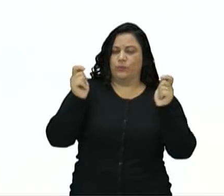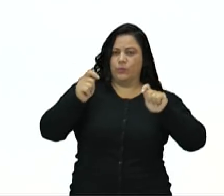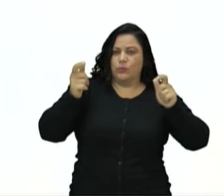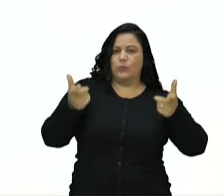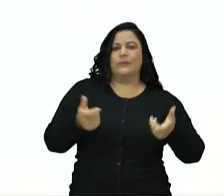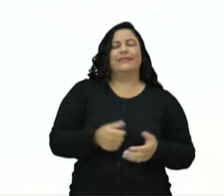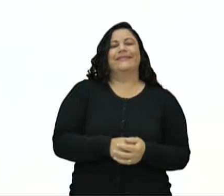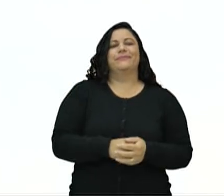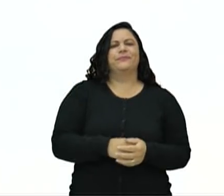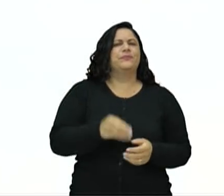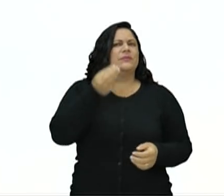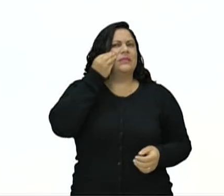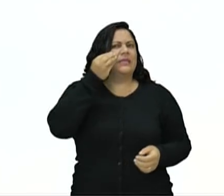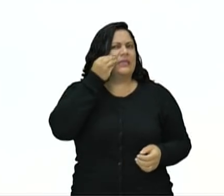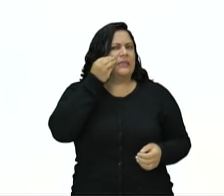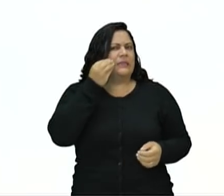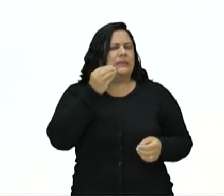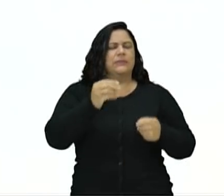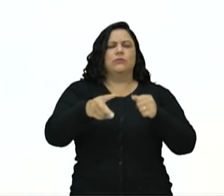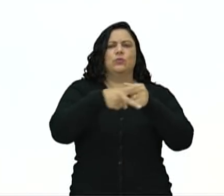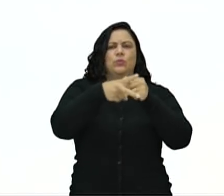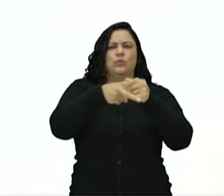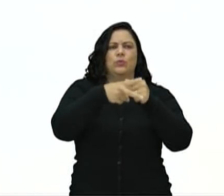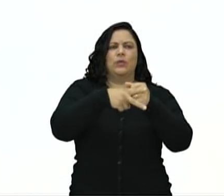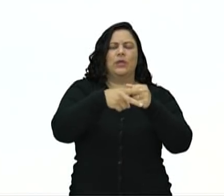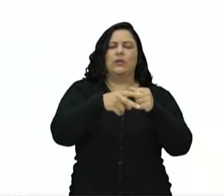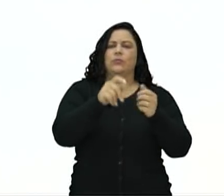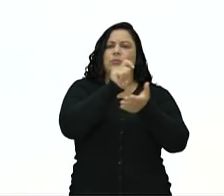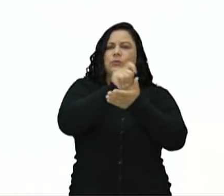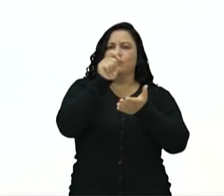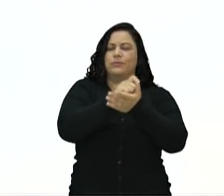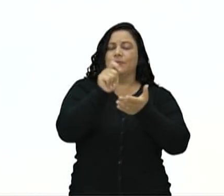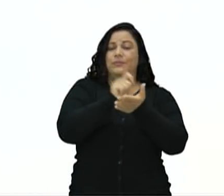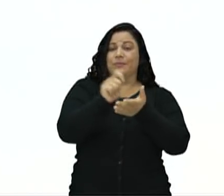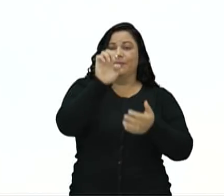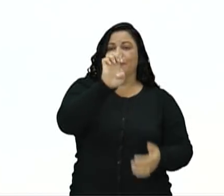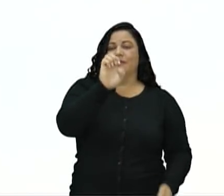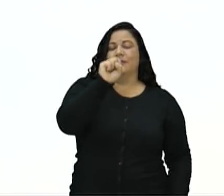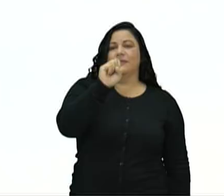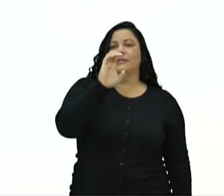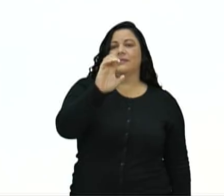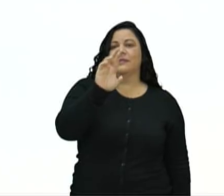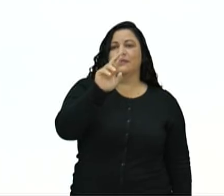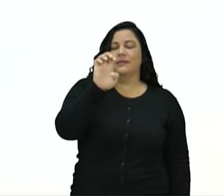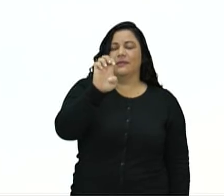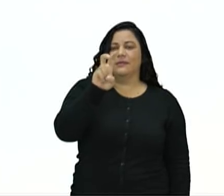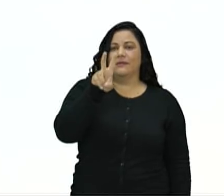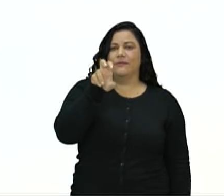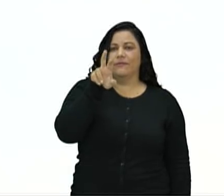tentar conjugar o verbo escrever no infinitivo e a gente volta na sequência para conferir.